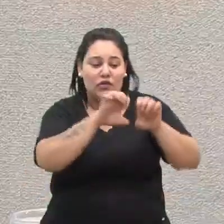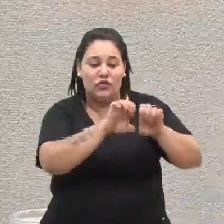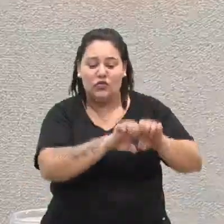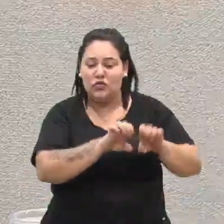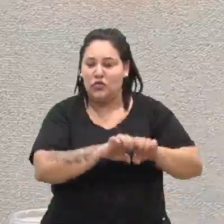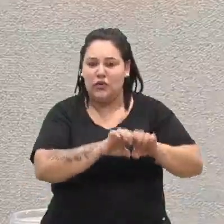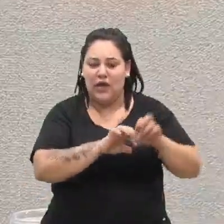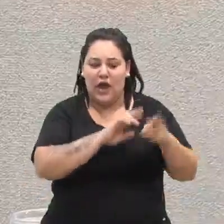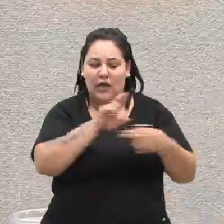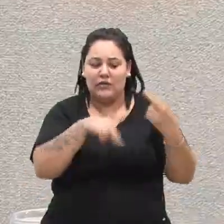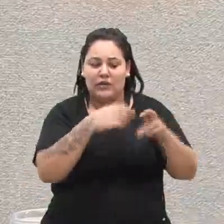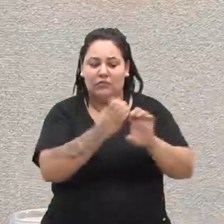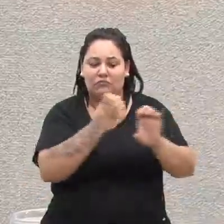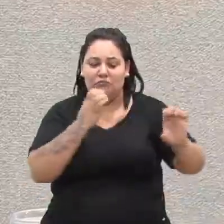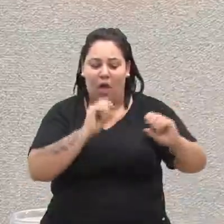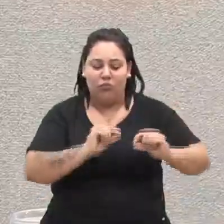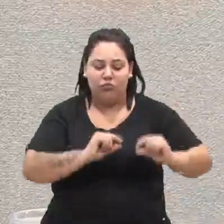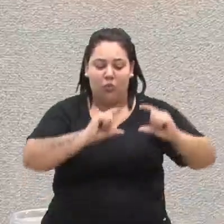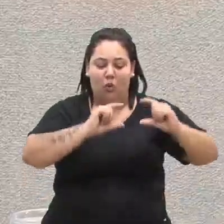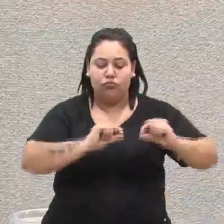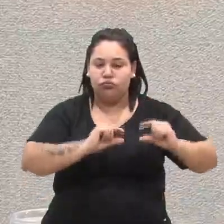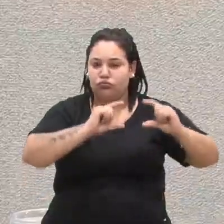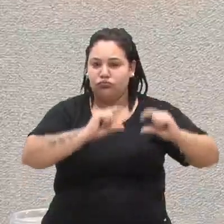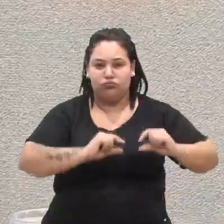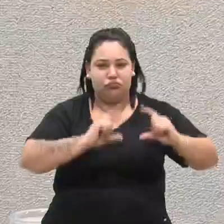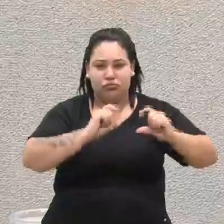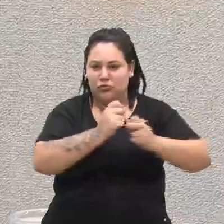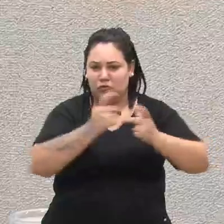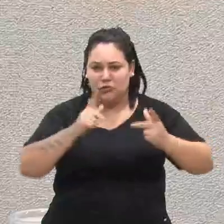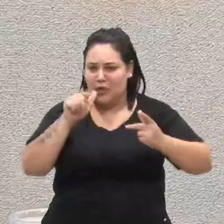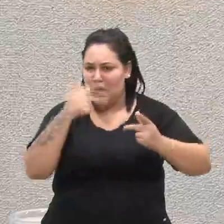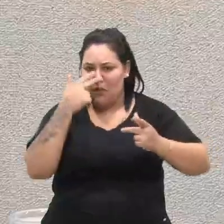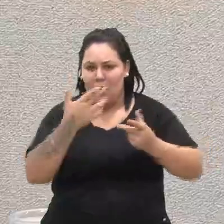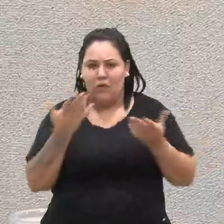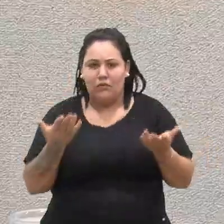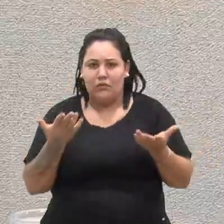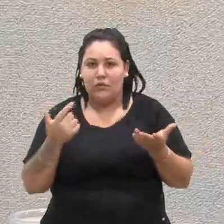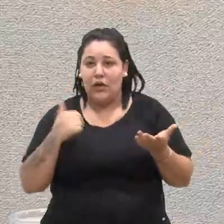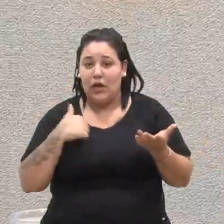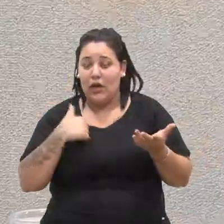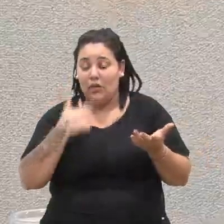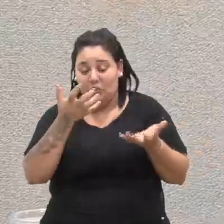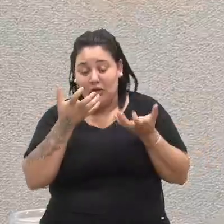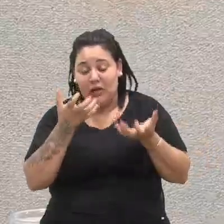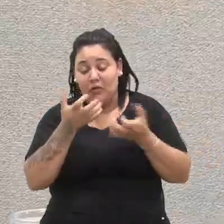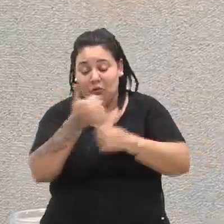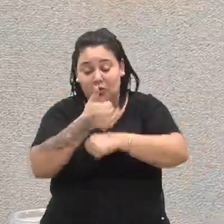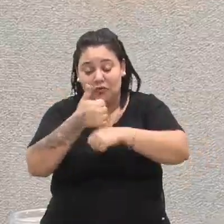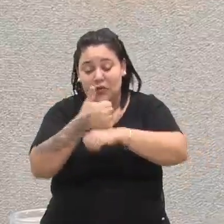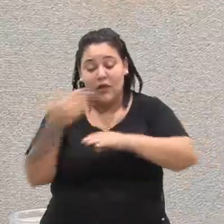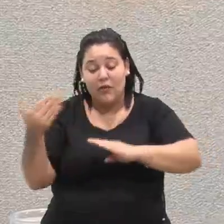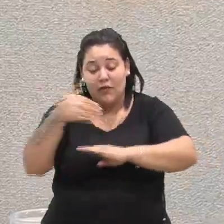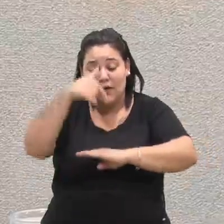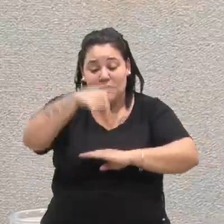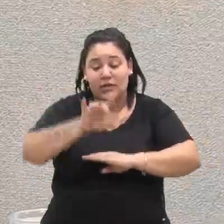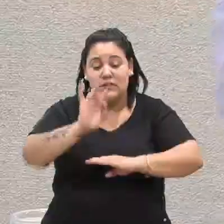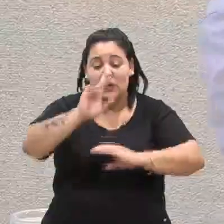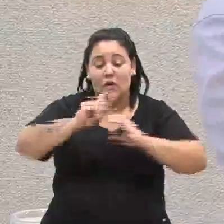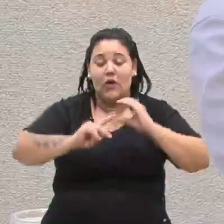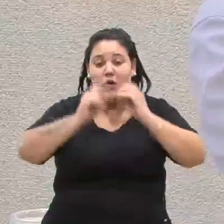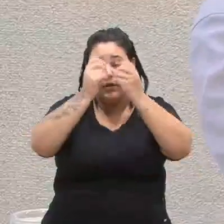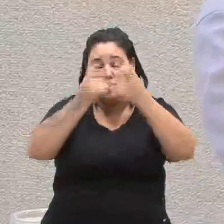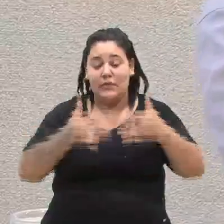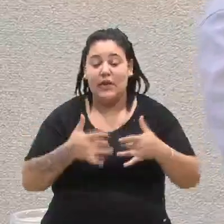a espessura do asfalto é a mesma. Eu gostaria que viessem aqui só explicar para nós por